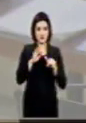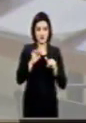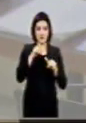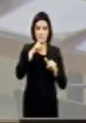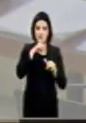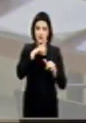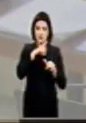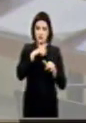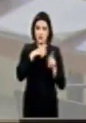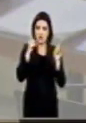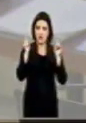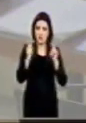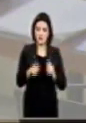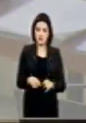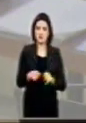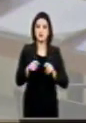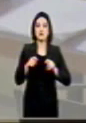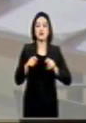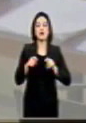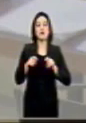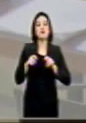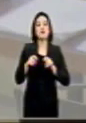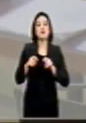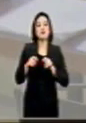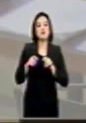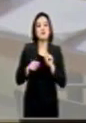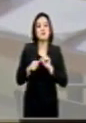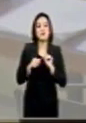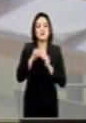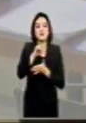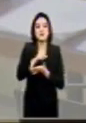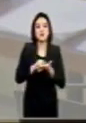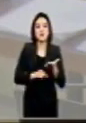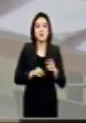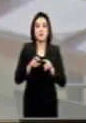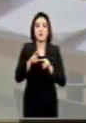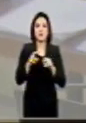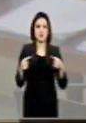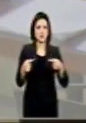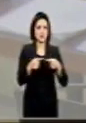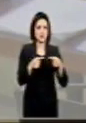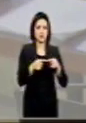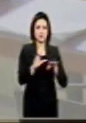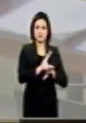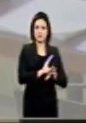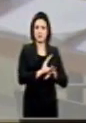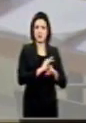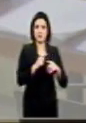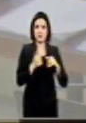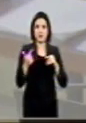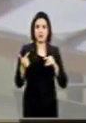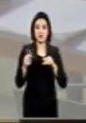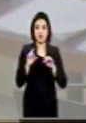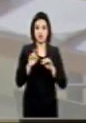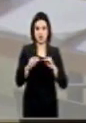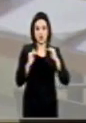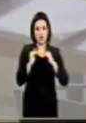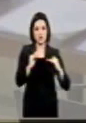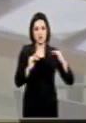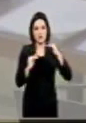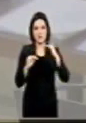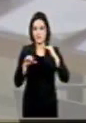para afastar tal independência decorrente da Carta Cidadã, pois só outro órgão máximo como esse